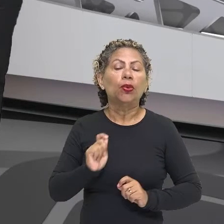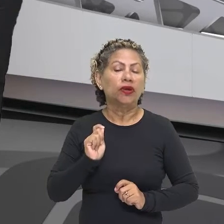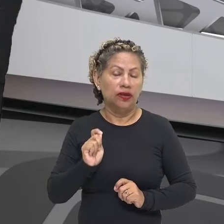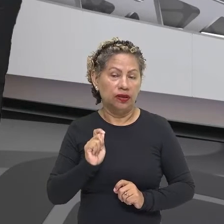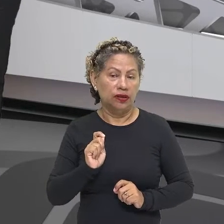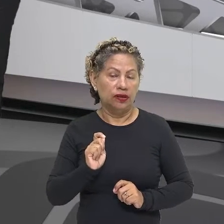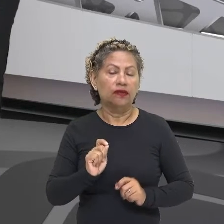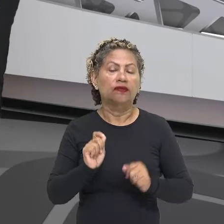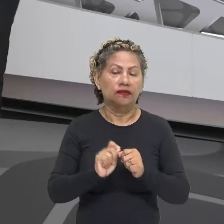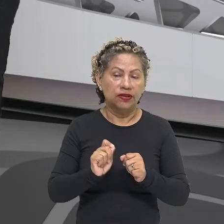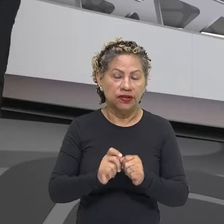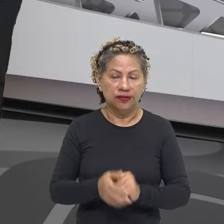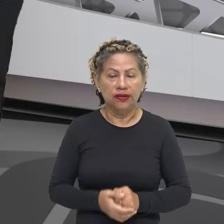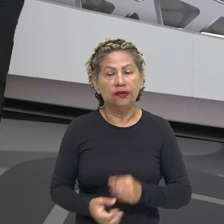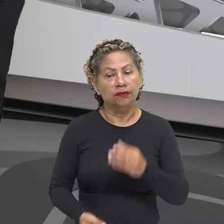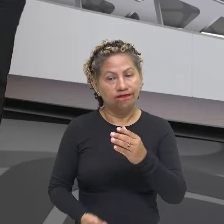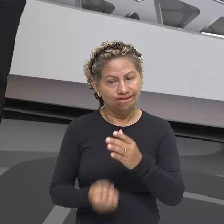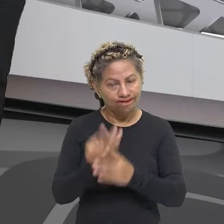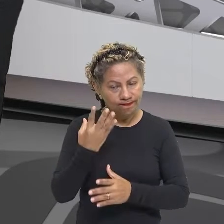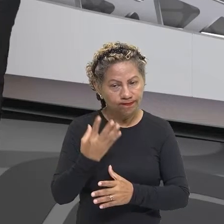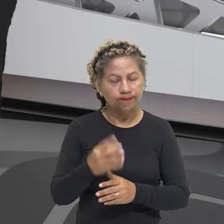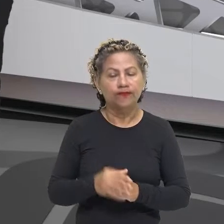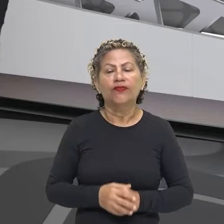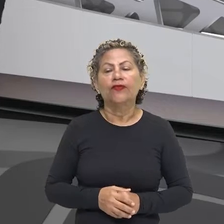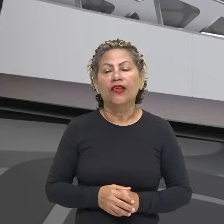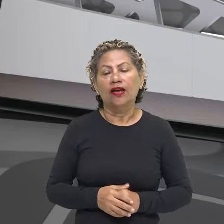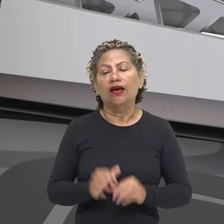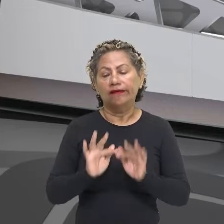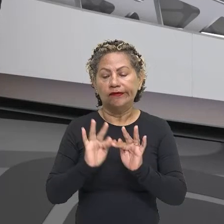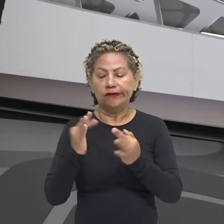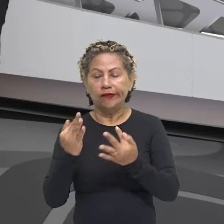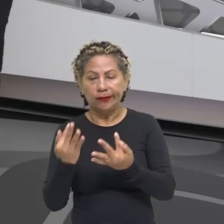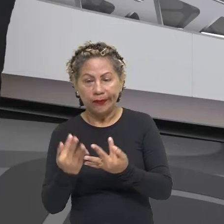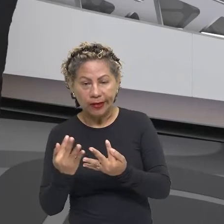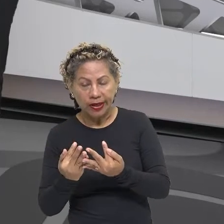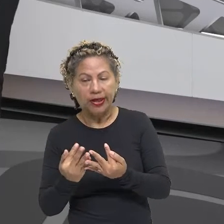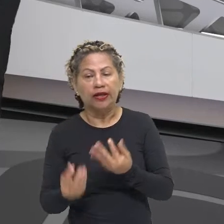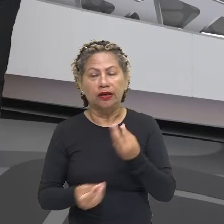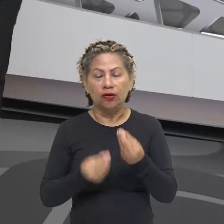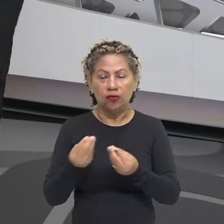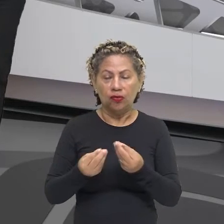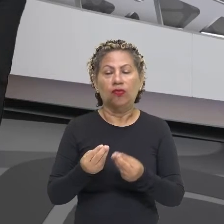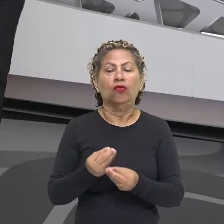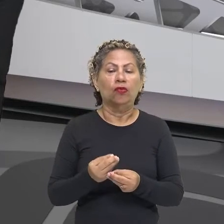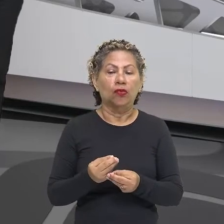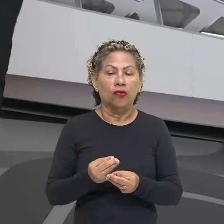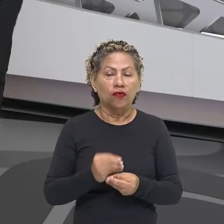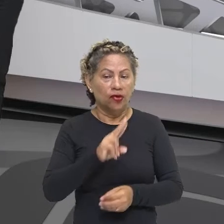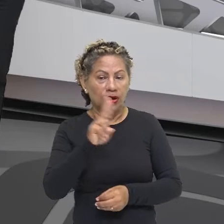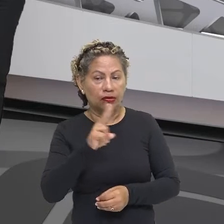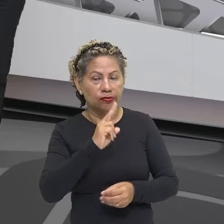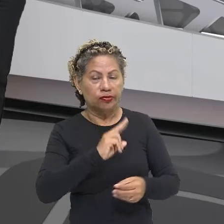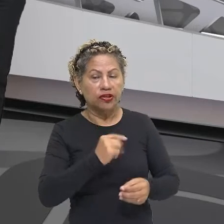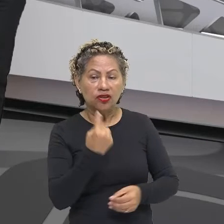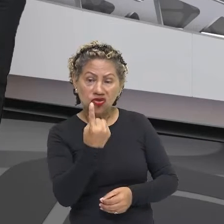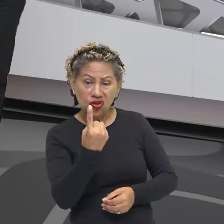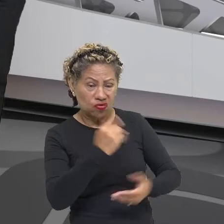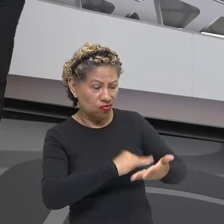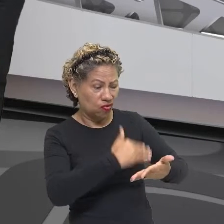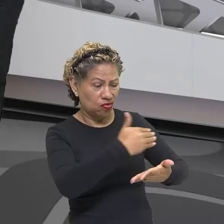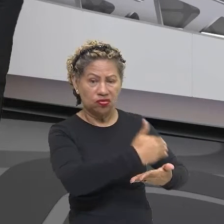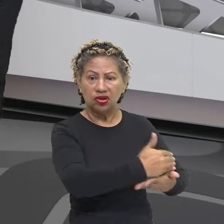de repente seja pessoal, muito pessoal, e que eu não quero que outras pessoas saibam, mesmo